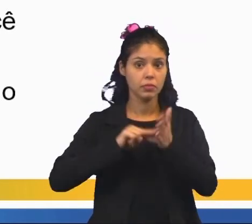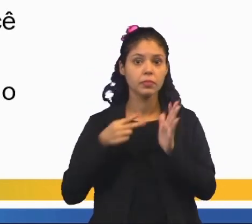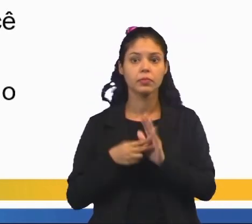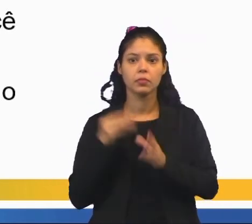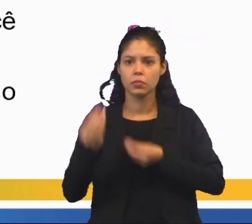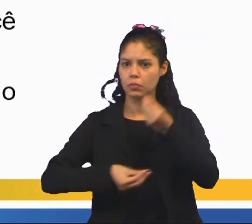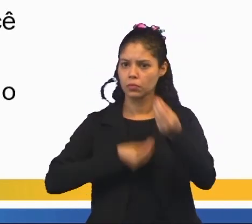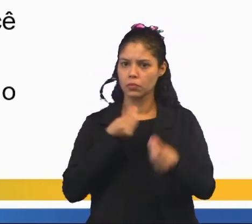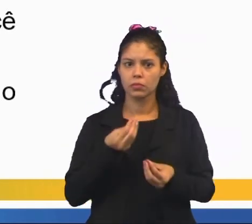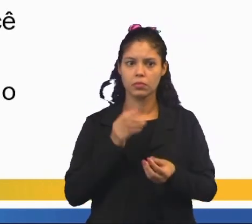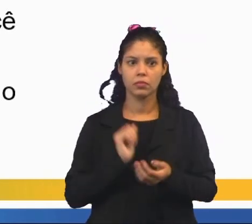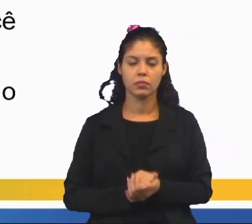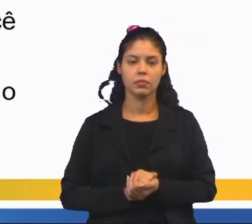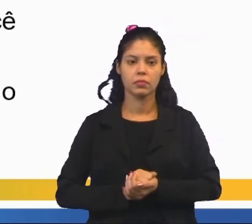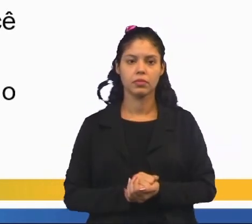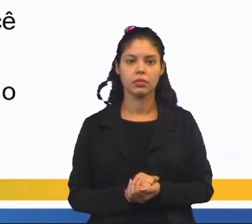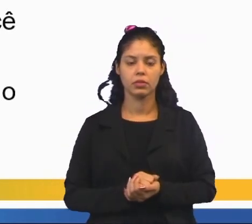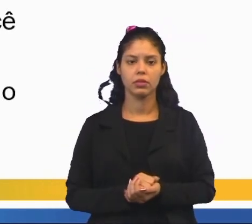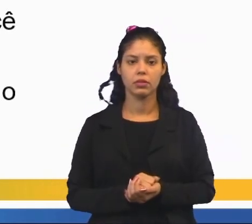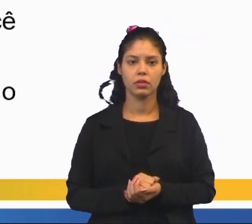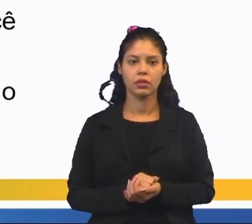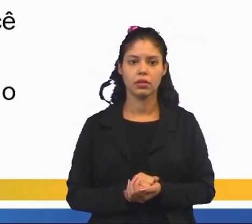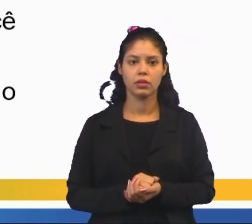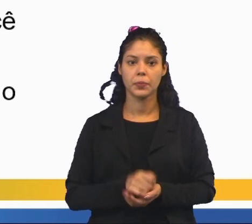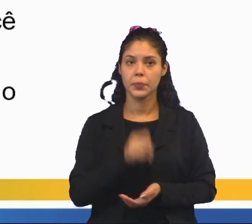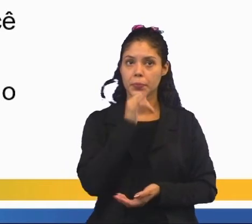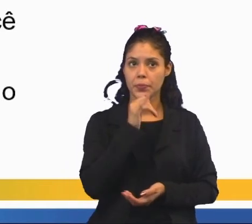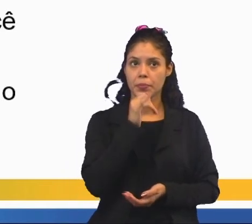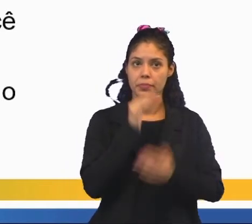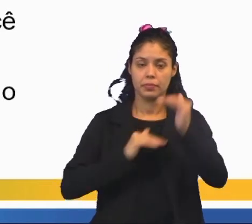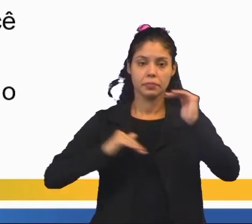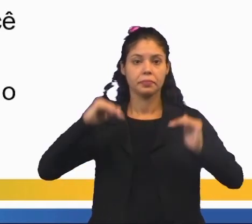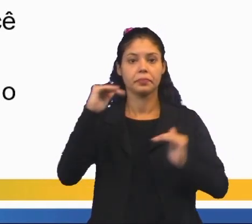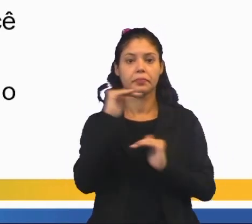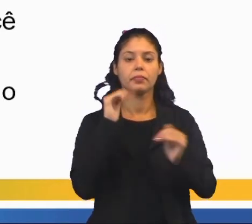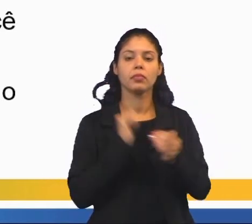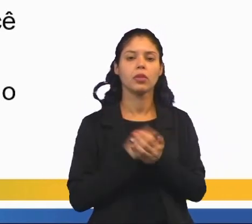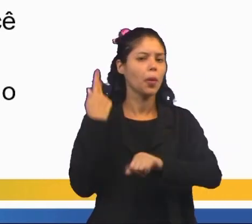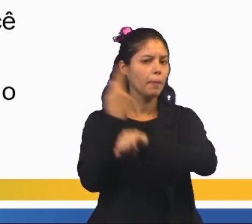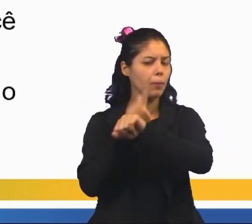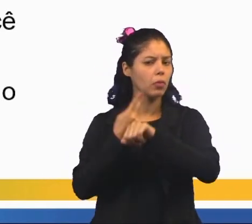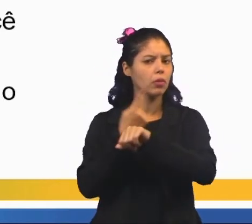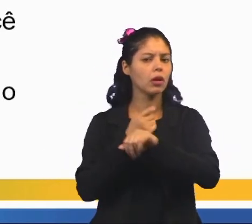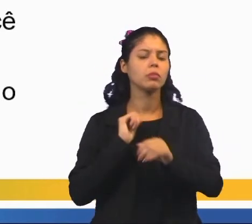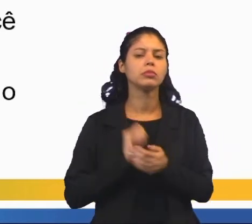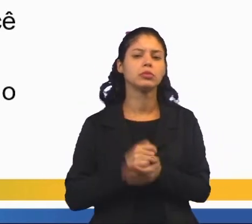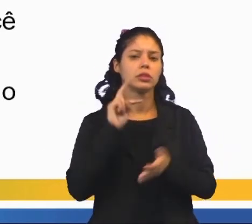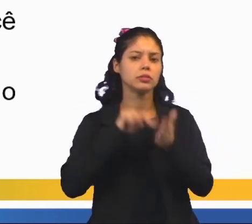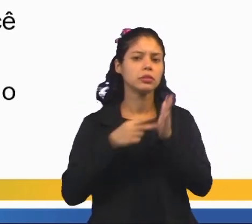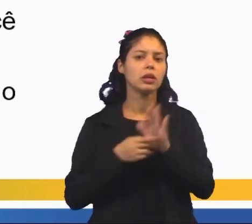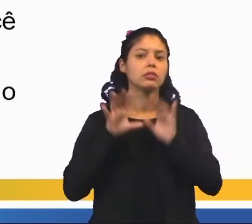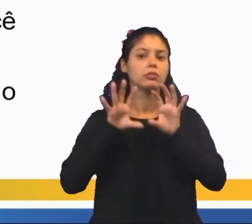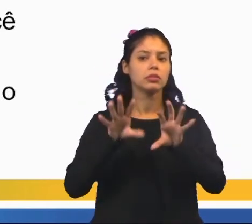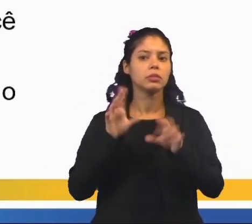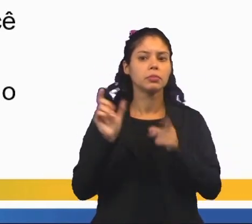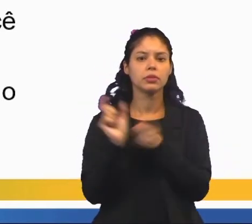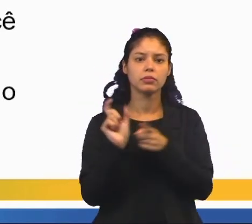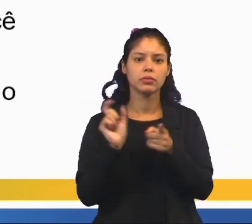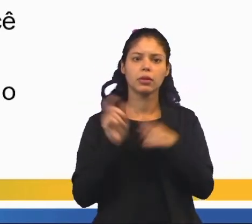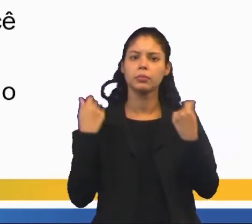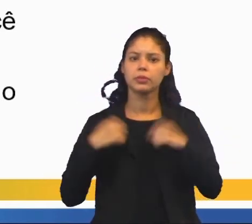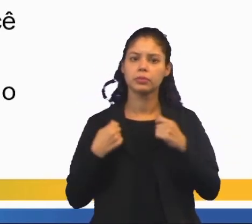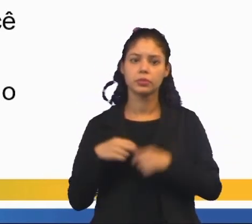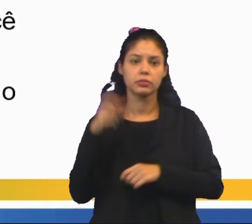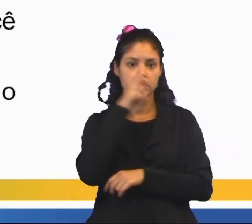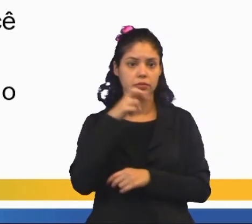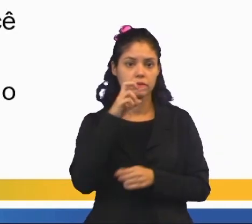significado, como a que está exemplificada acima. Ao procurarmos o significado dessas